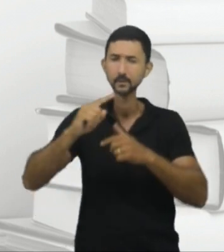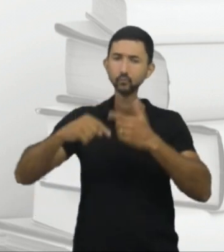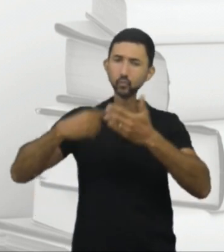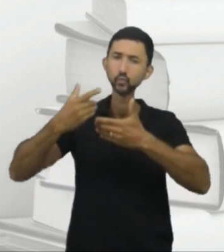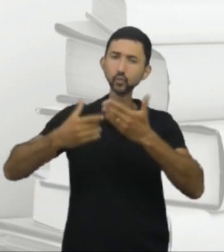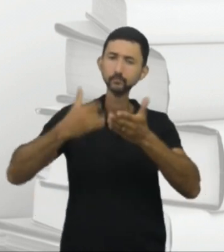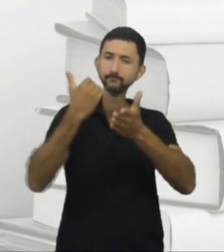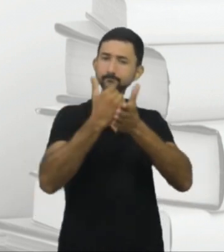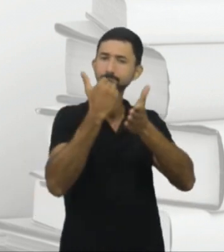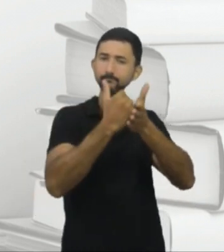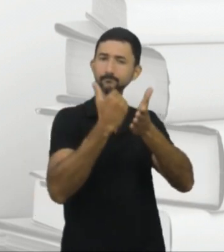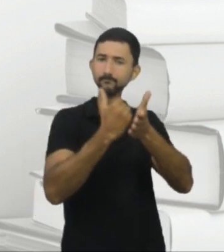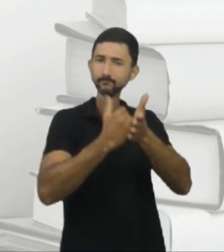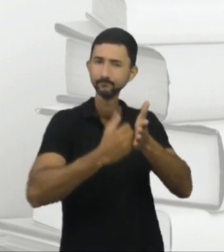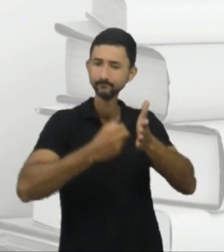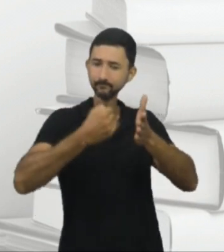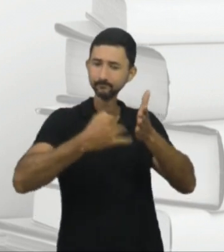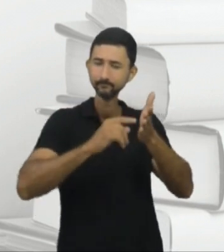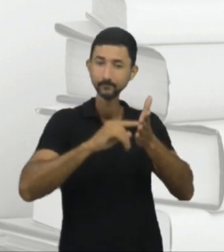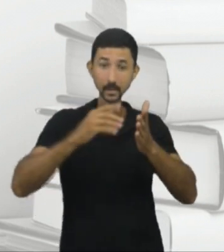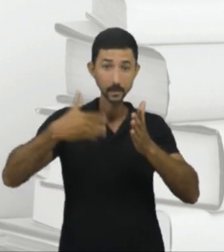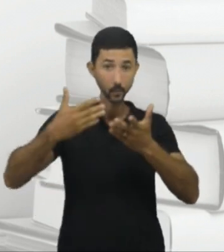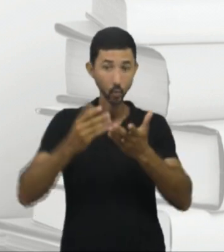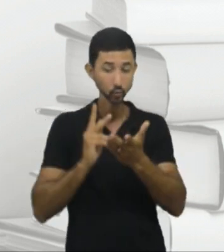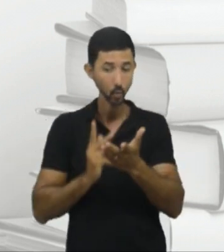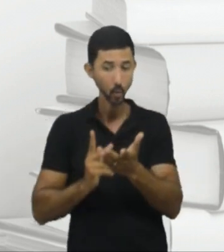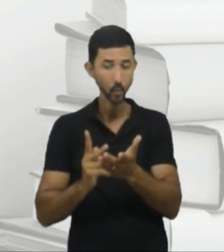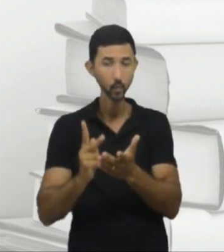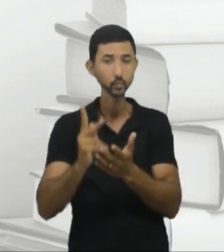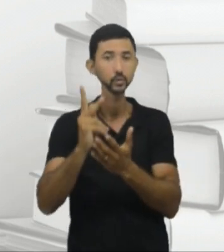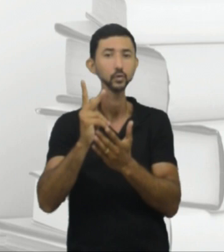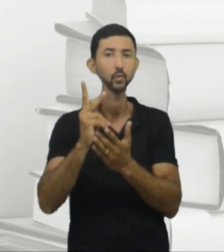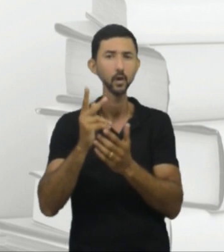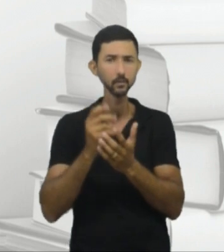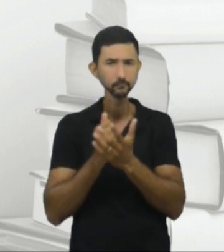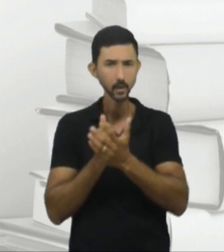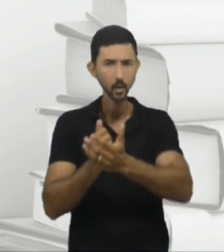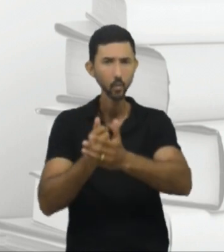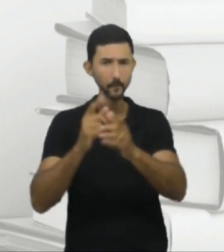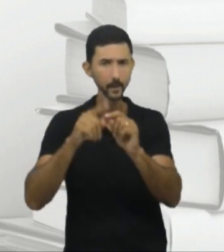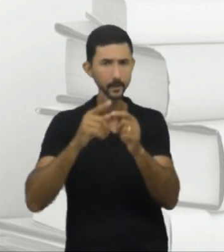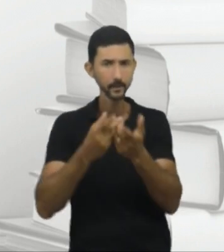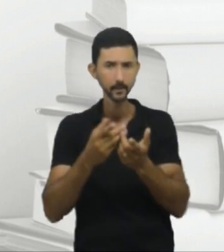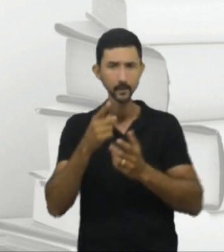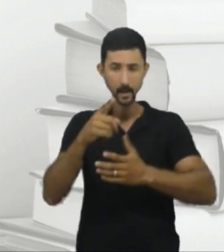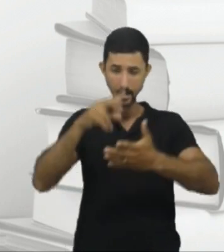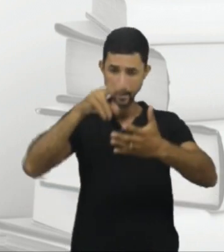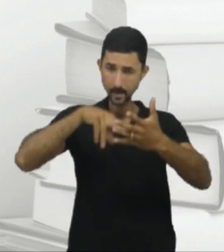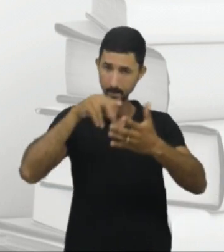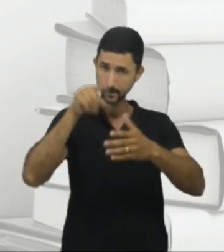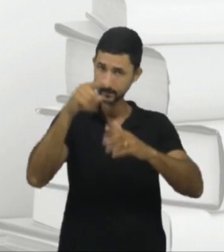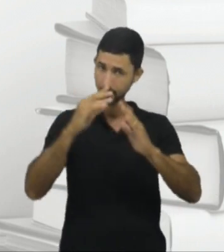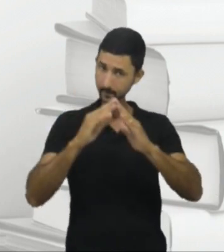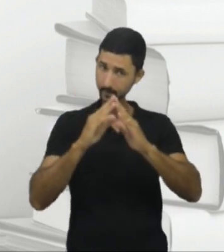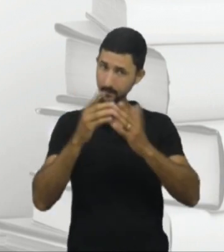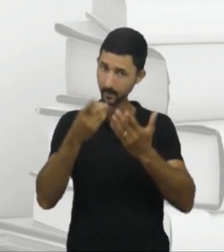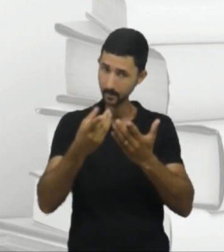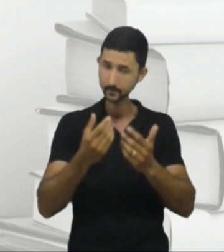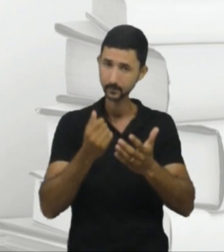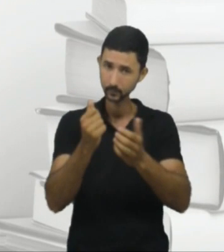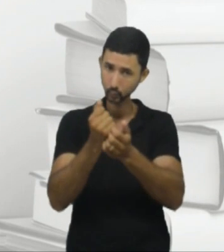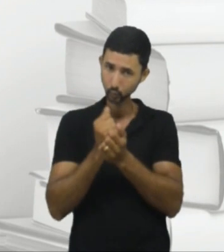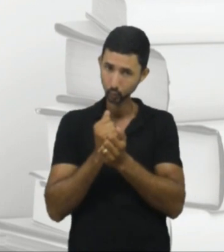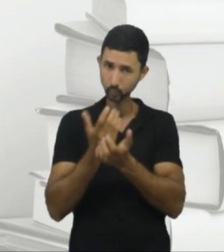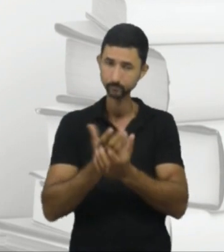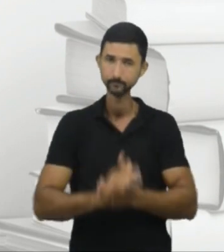outras, elas vão ser apontadas a seguir. Você vai continuar acompanhando aí a leitura do texto